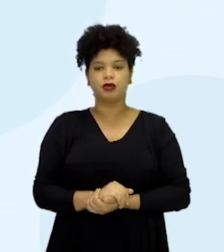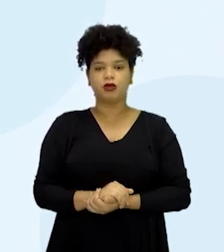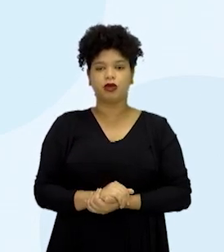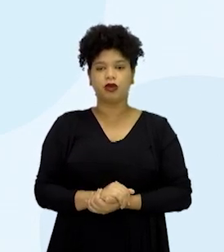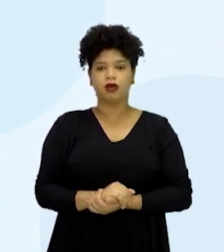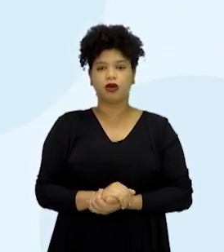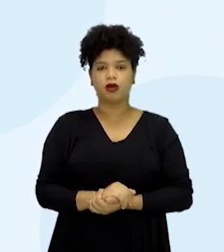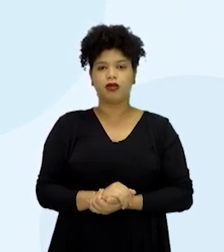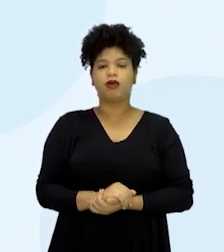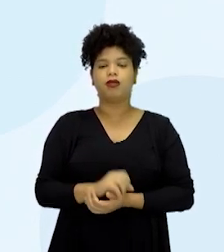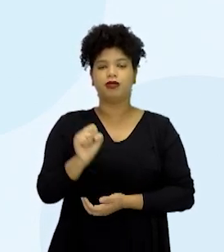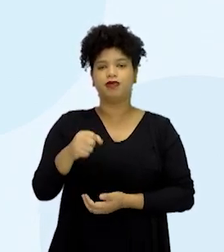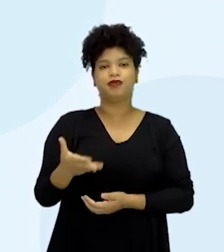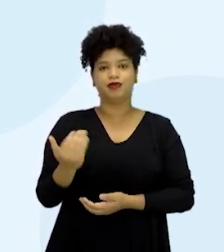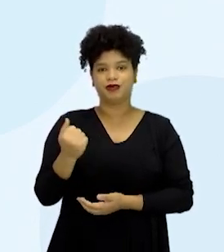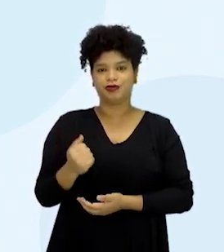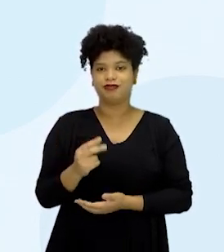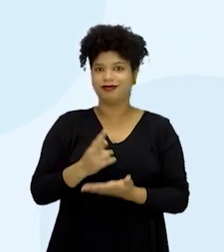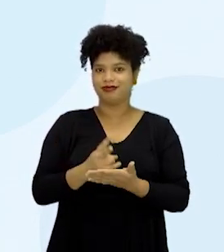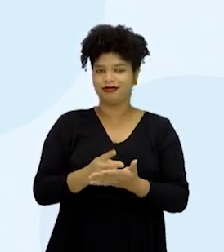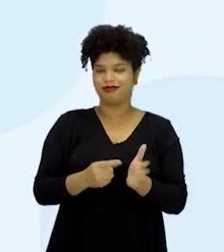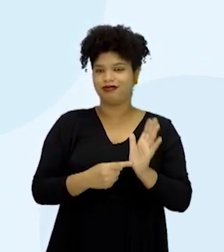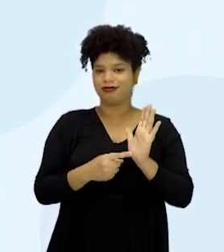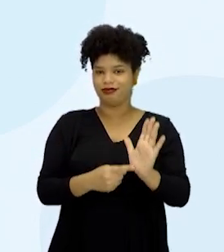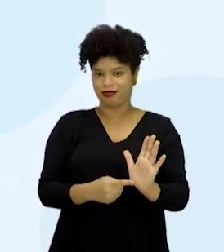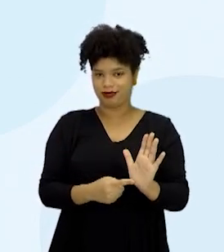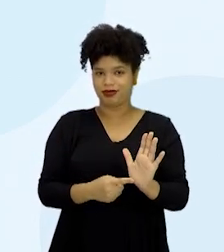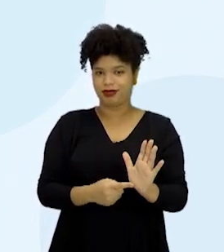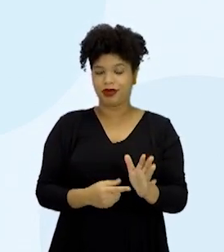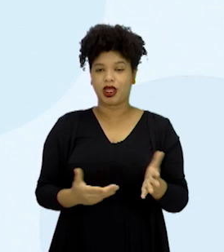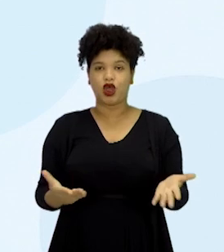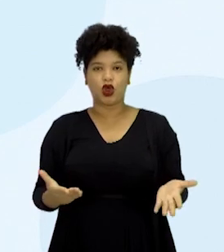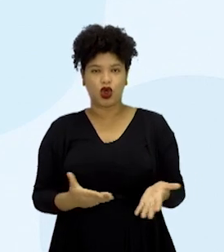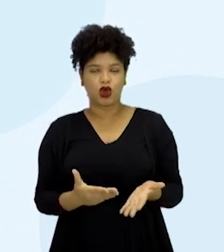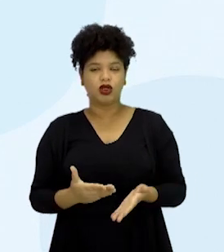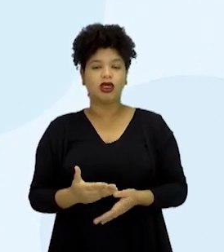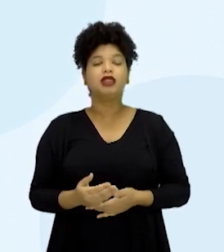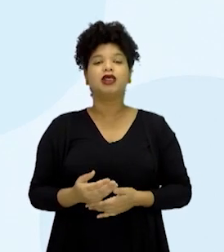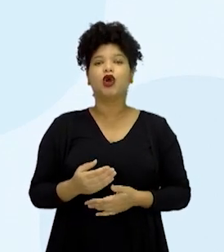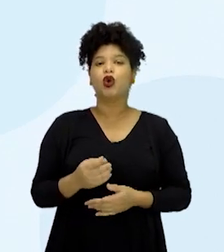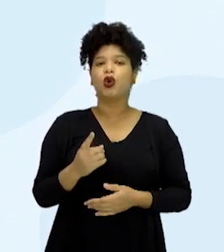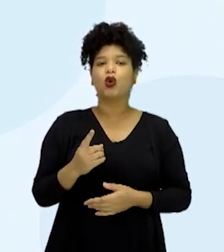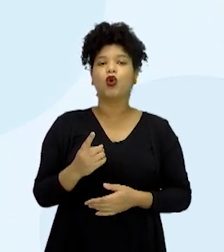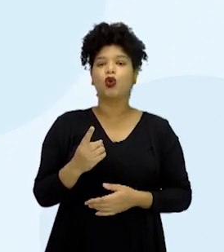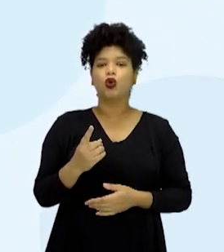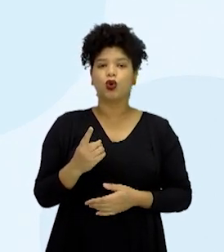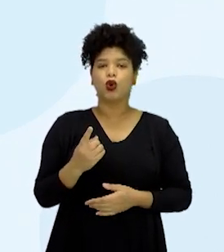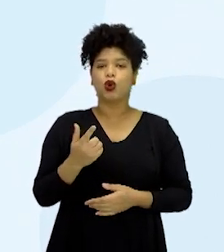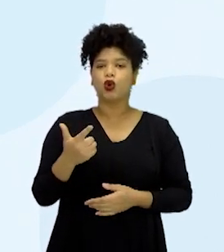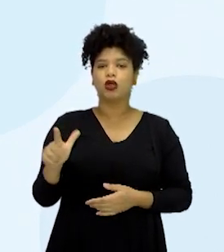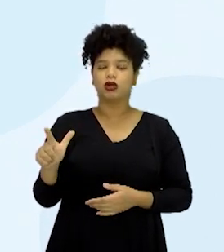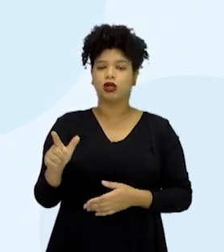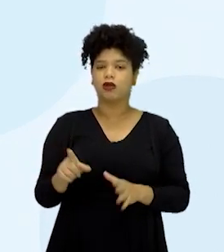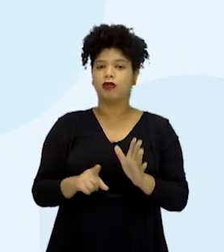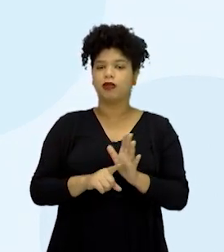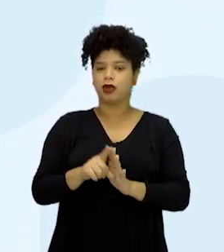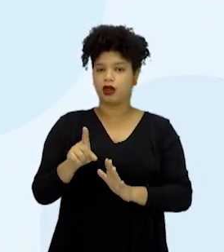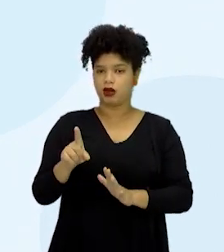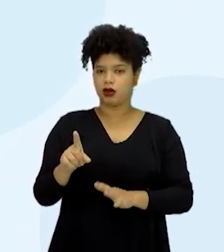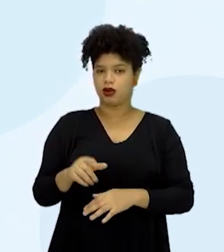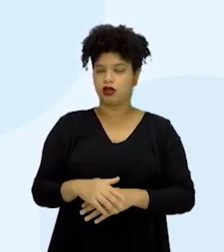Bom, pessoal, então, continuando a apresentação, a gente vai tratar agora da nossa única pergunta, que é sobre as